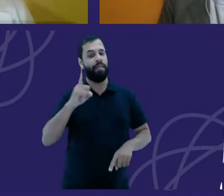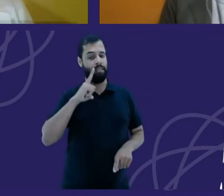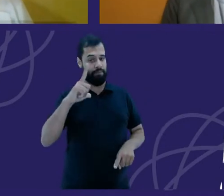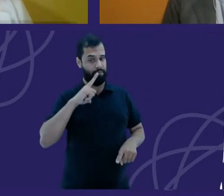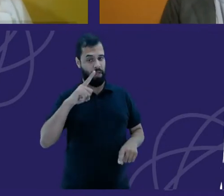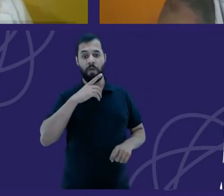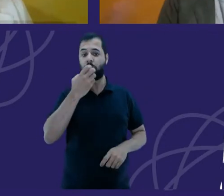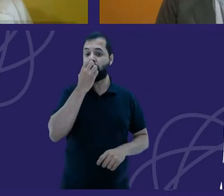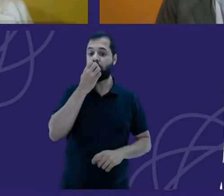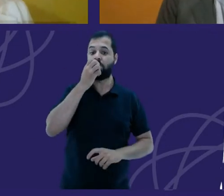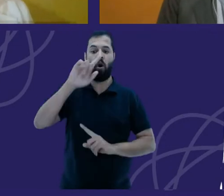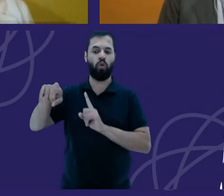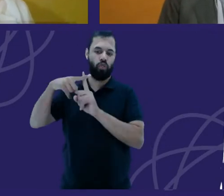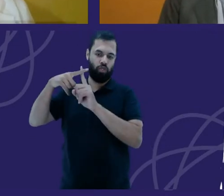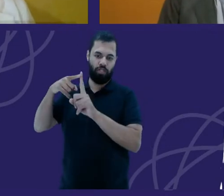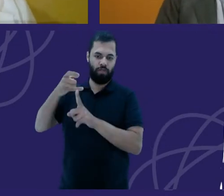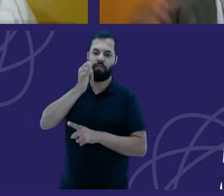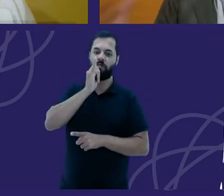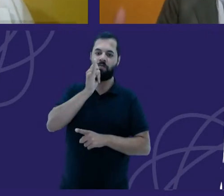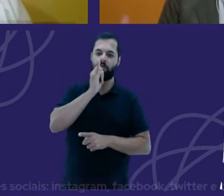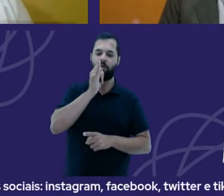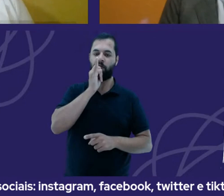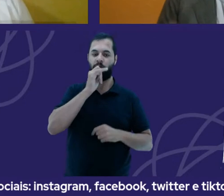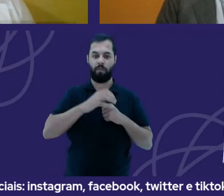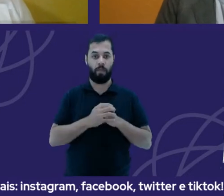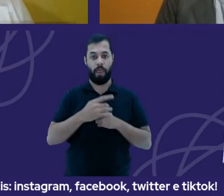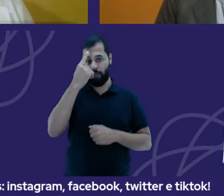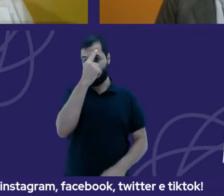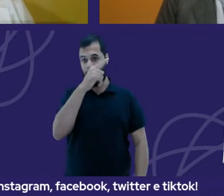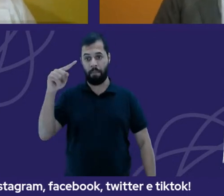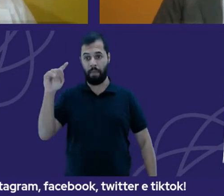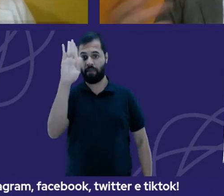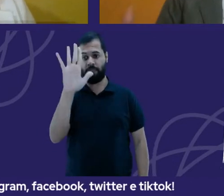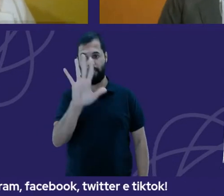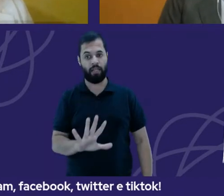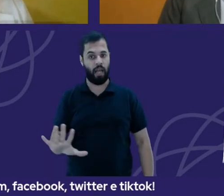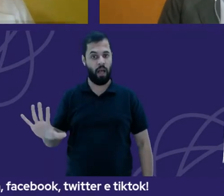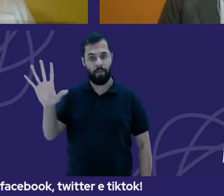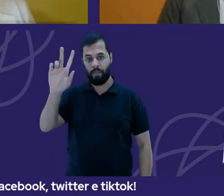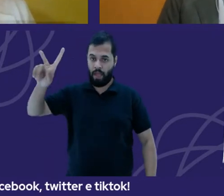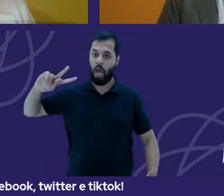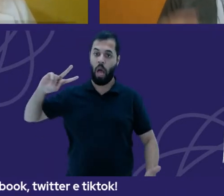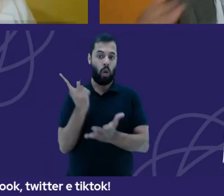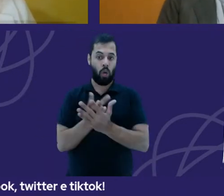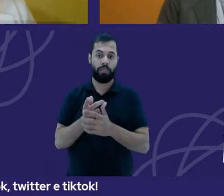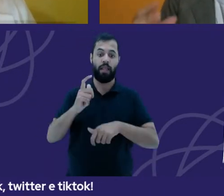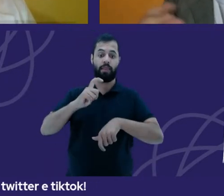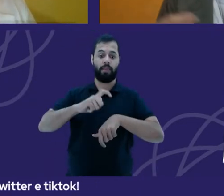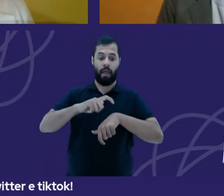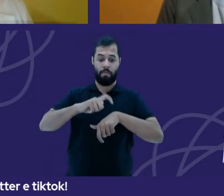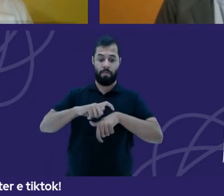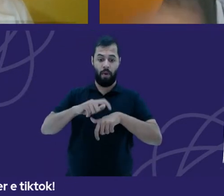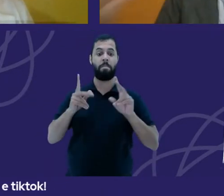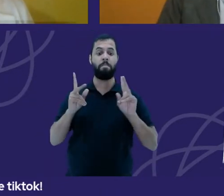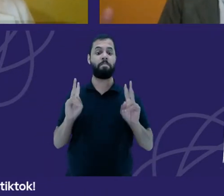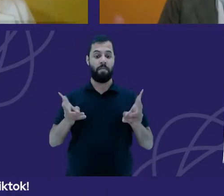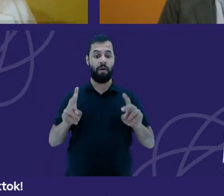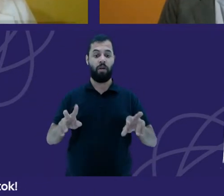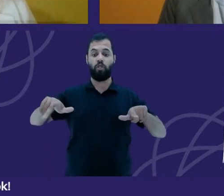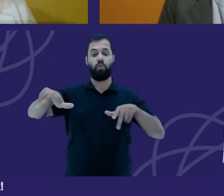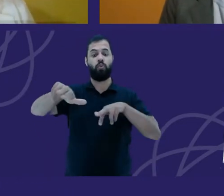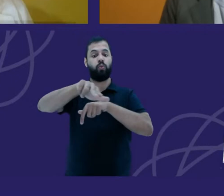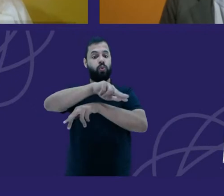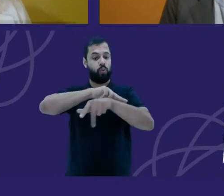online. Por exemplo, a Semana Nacional, ela acontecia ao mesmo tempo, né, em diferentes unidades, sedes